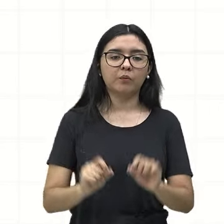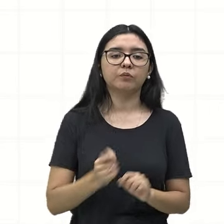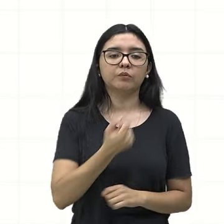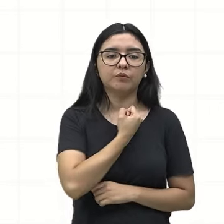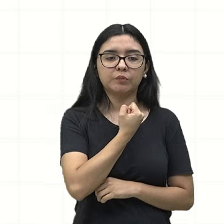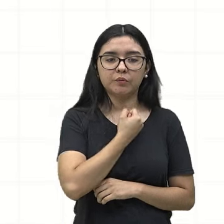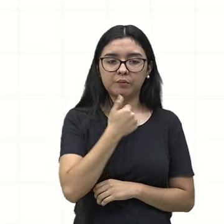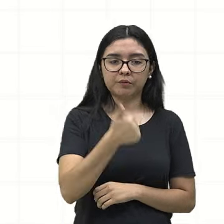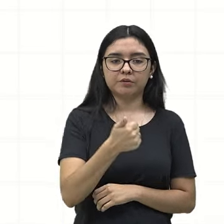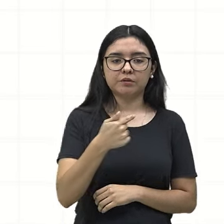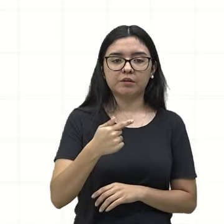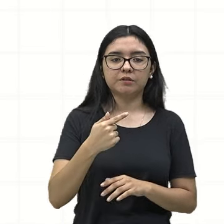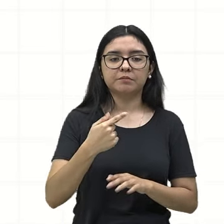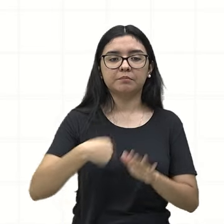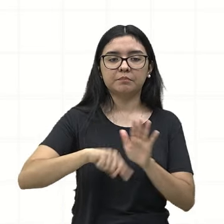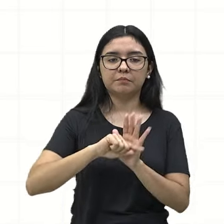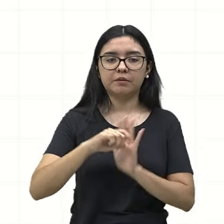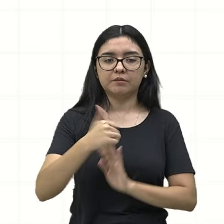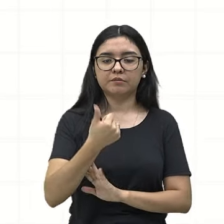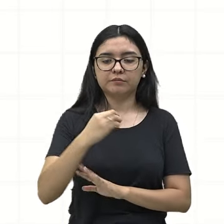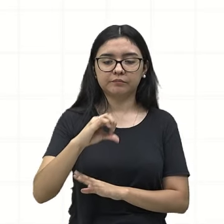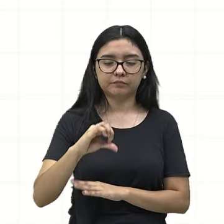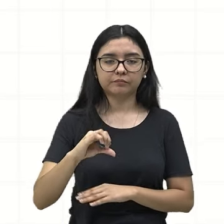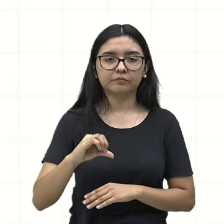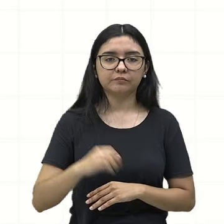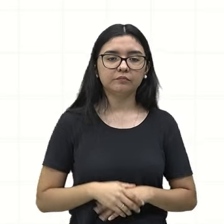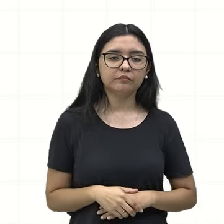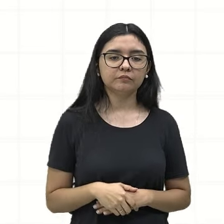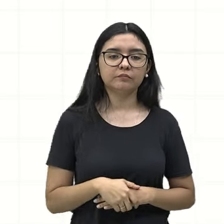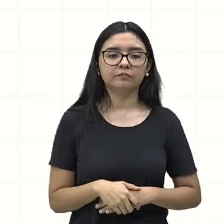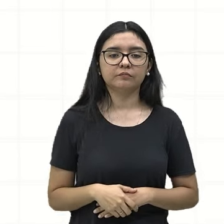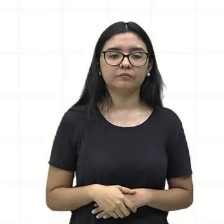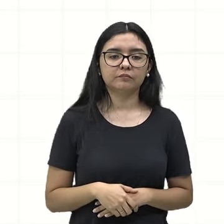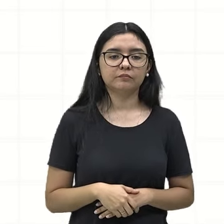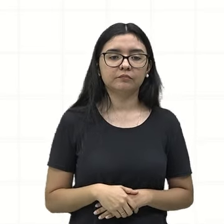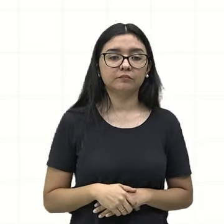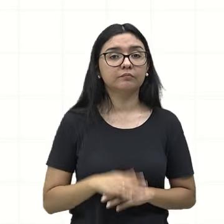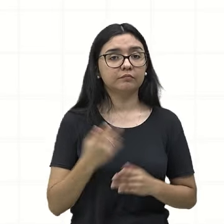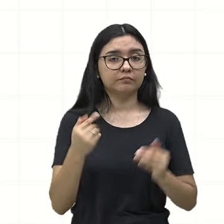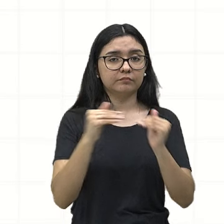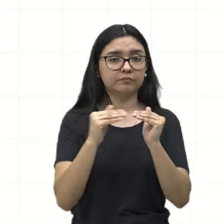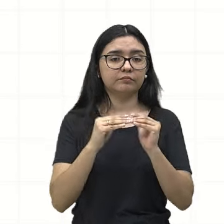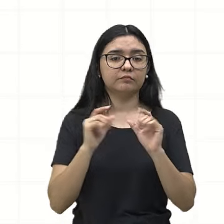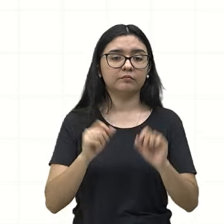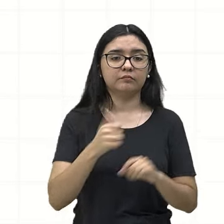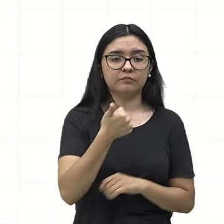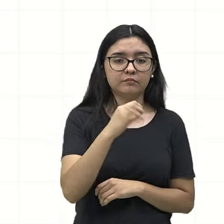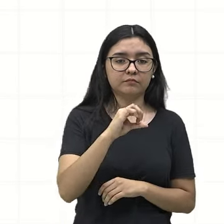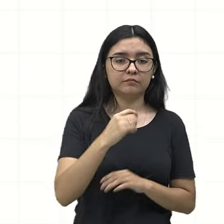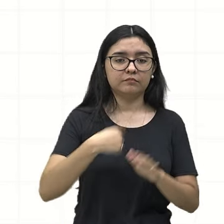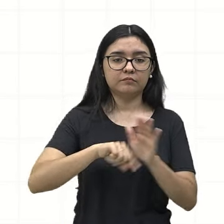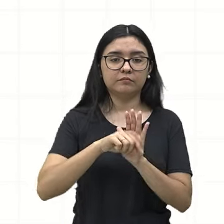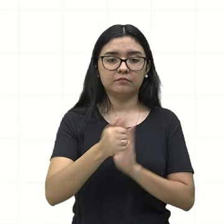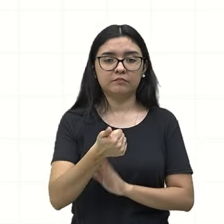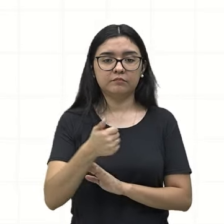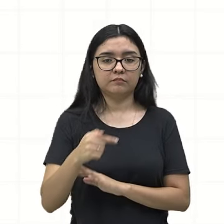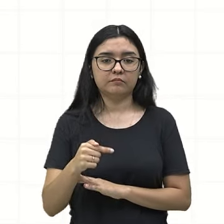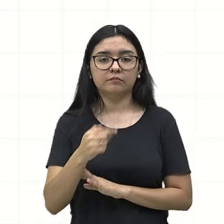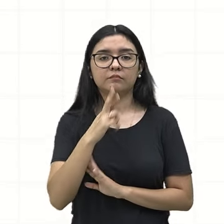primos consecutivos, 17 e 19. Há de você concordar que 19 menos 17, a resposta